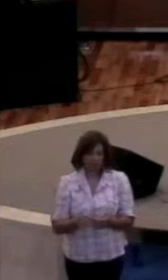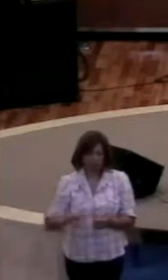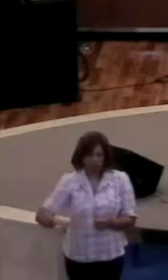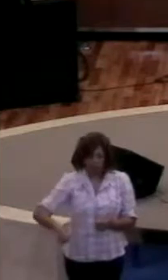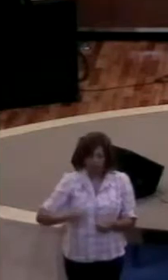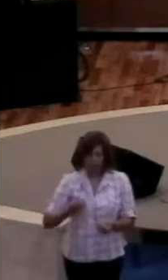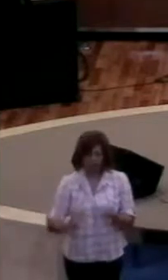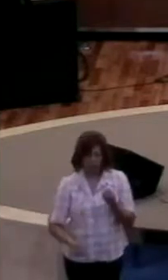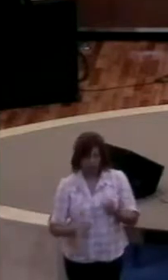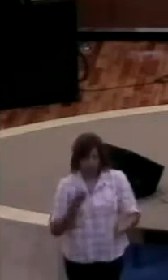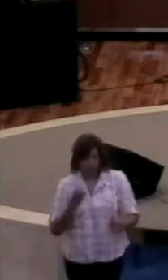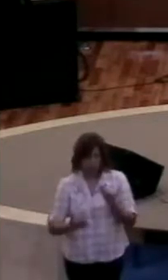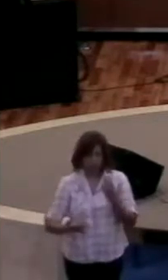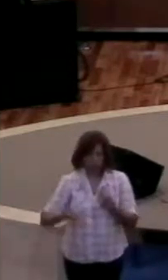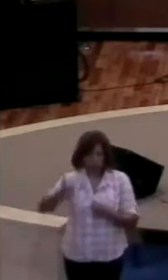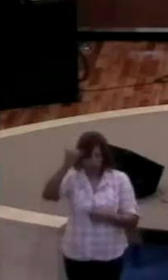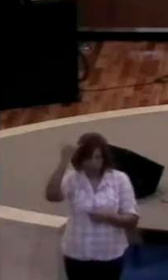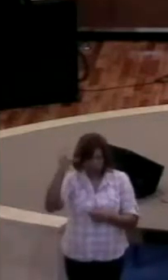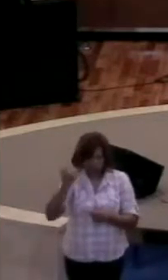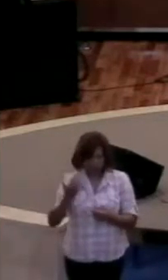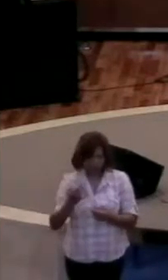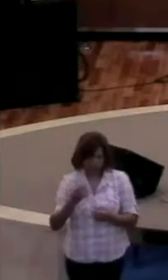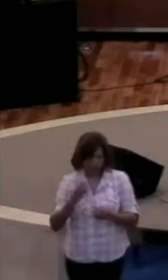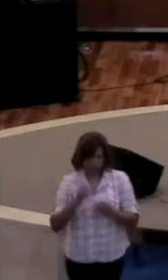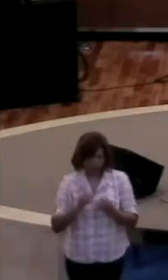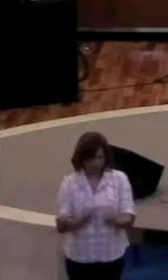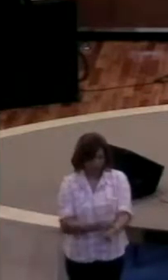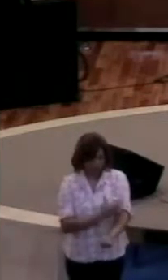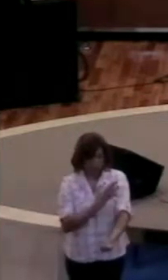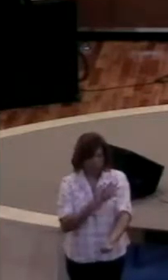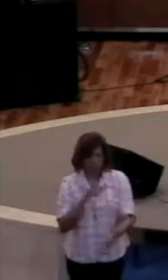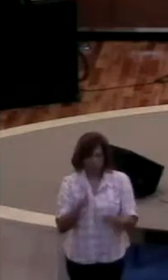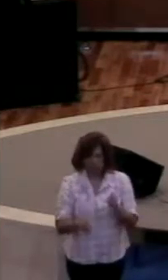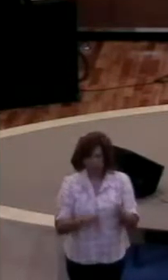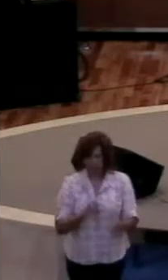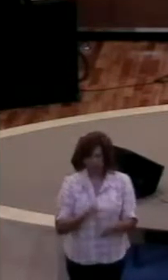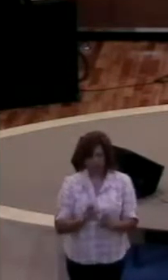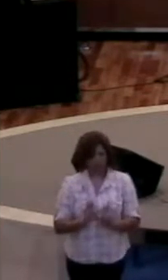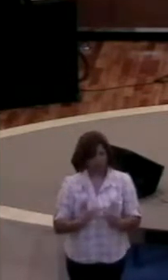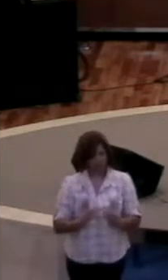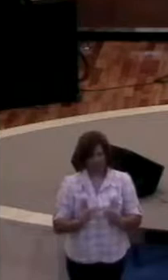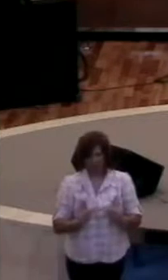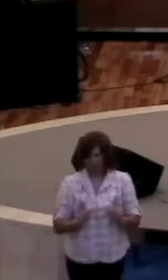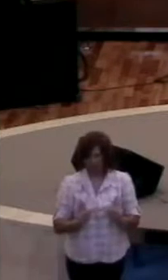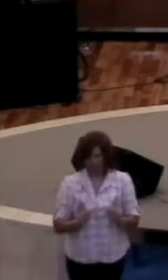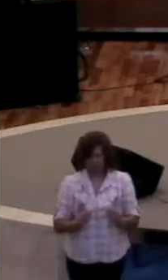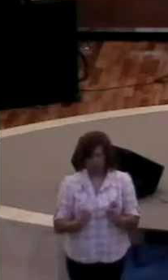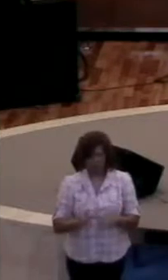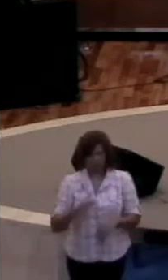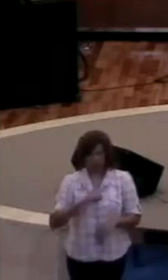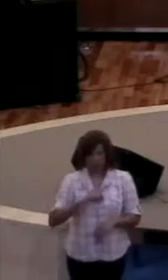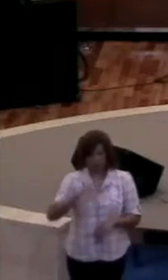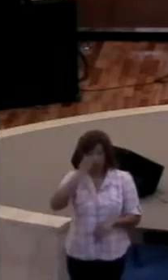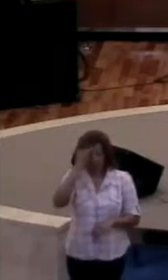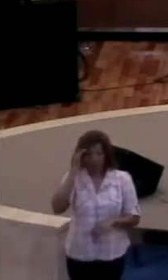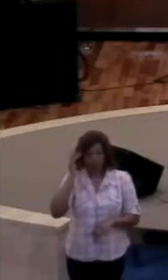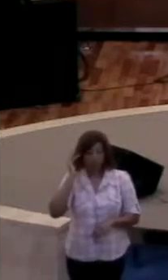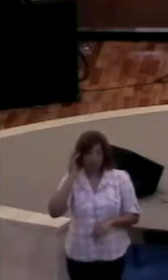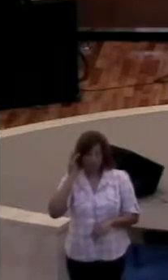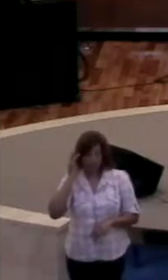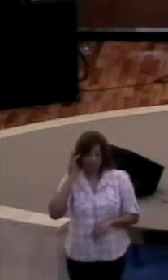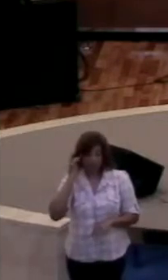fogo, aproveita o fogo. Tem gente que pensa que a bênção de Deus está condicionada a movimento, irmãos. Tem gente que pensa que a bênção de Deus